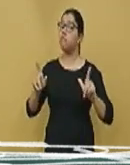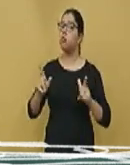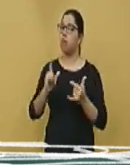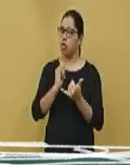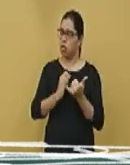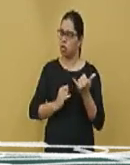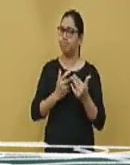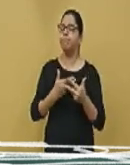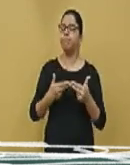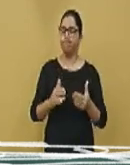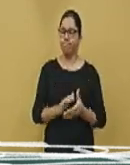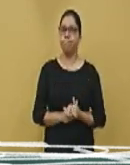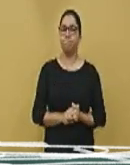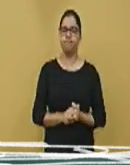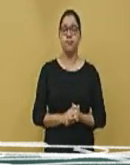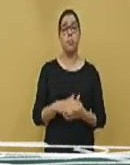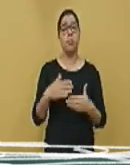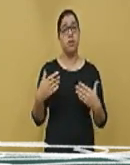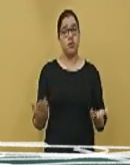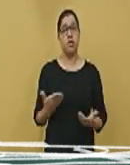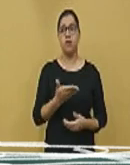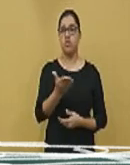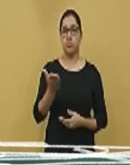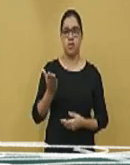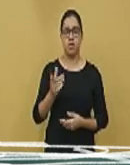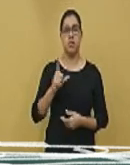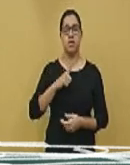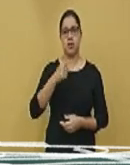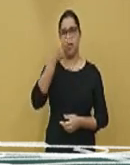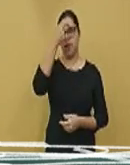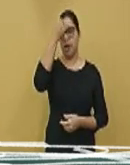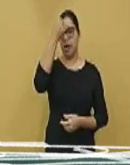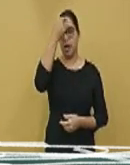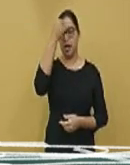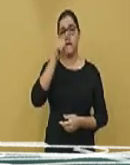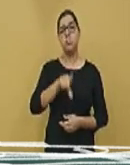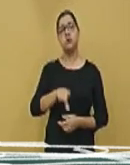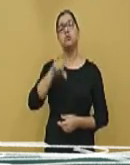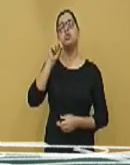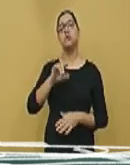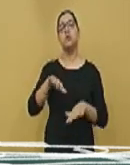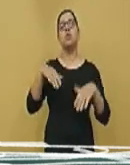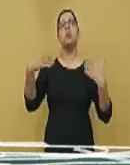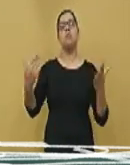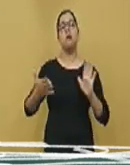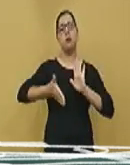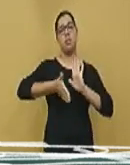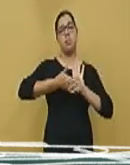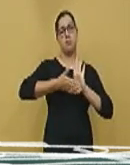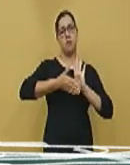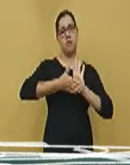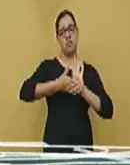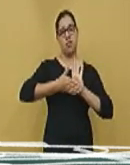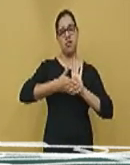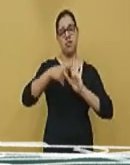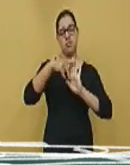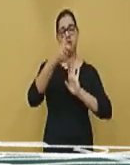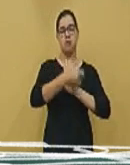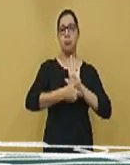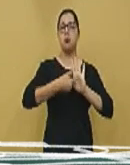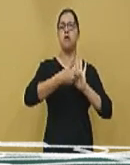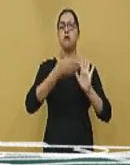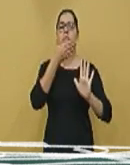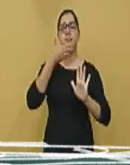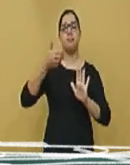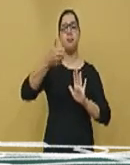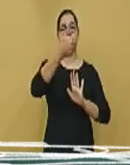aspectos. Cabe à comunidade acadêmica escolher o projeto que ela deseja para a nossa